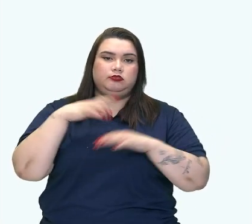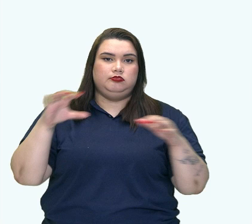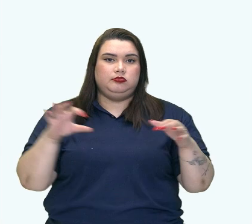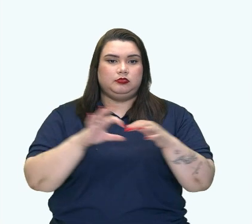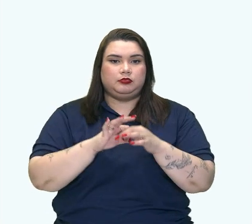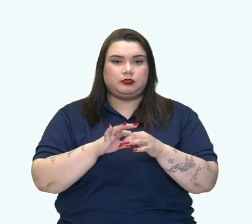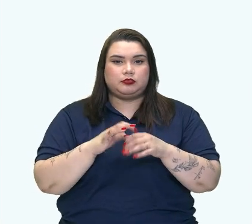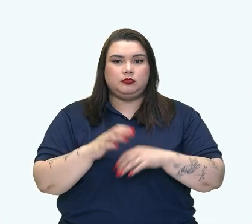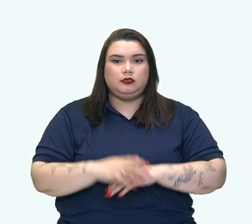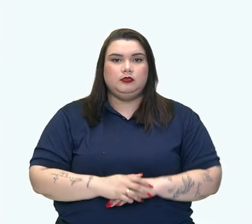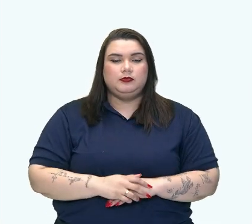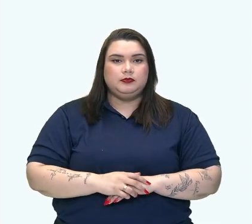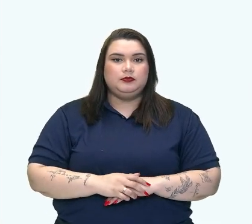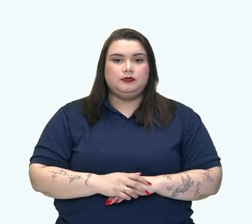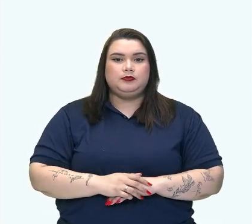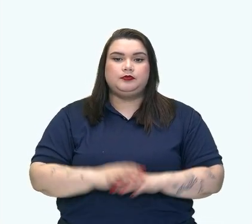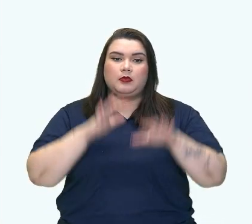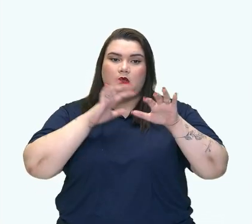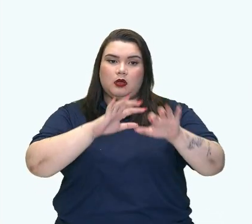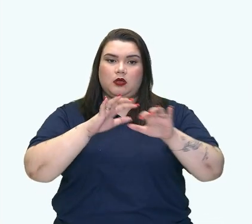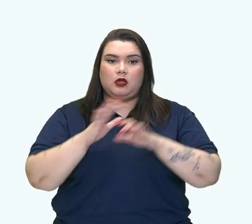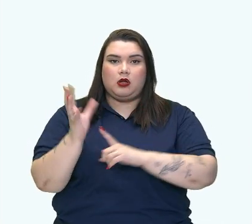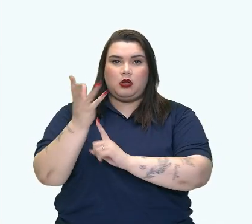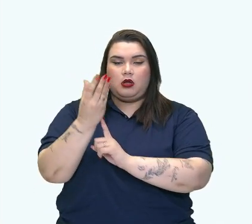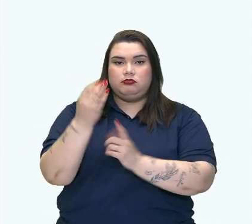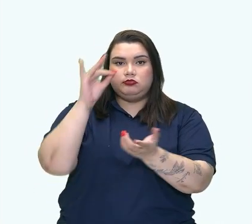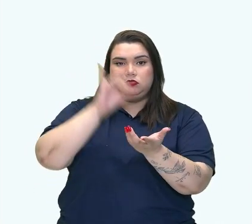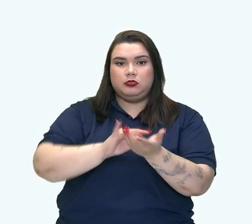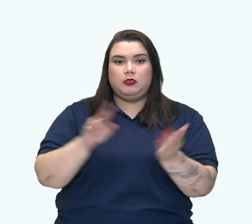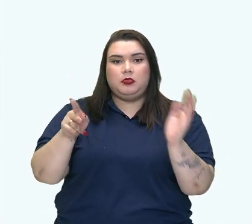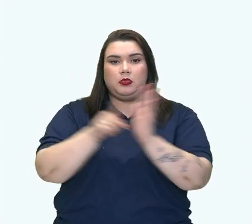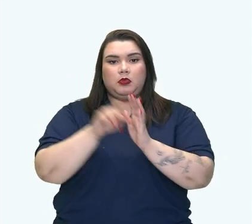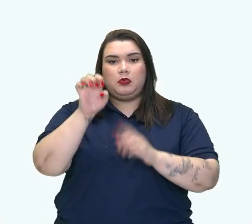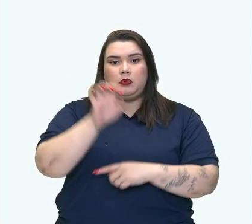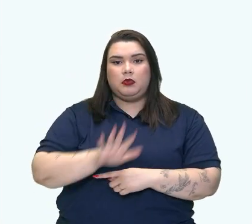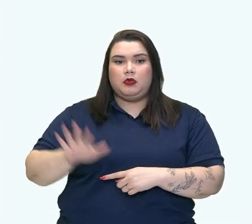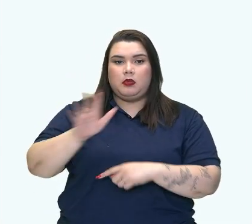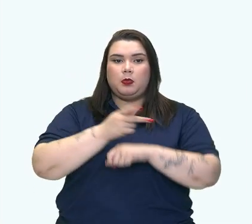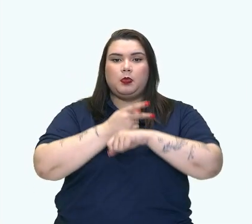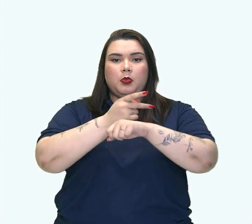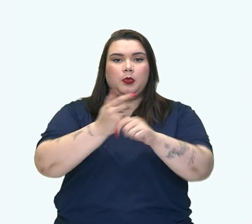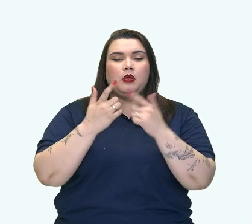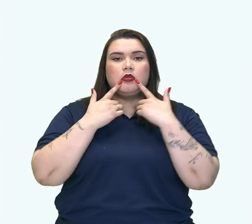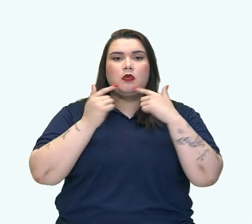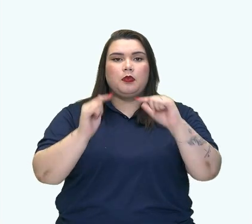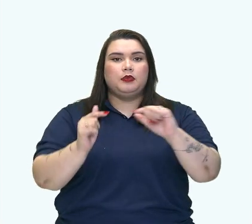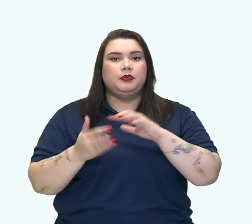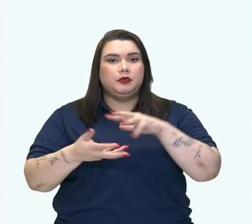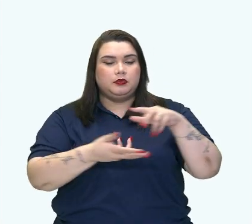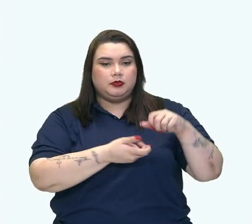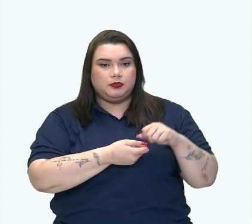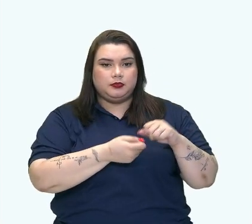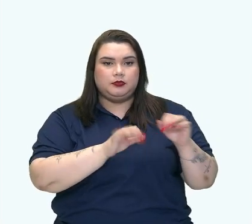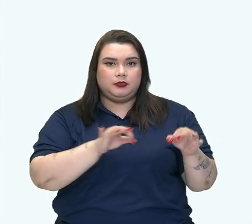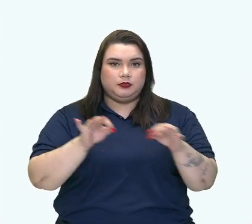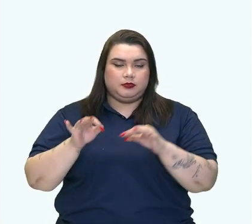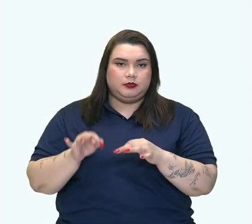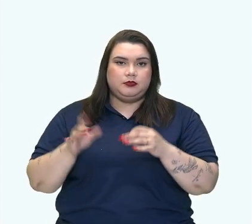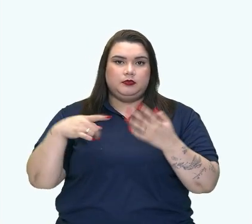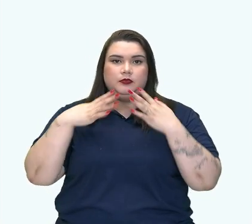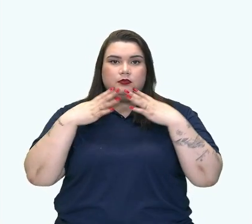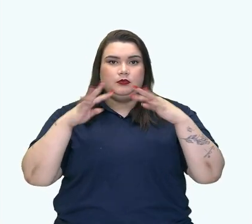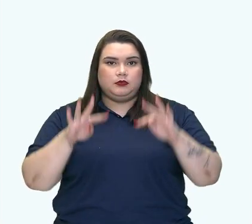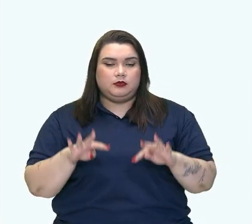que trata do concretismo. Então, influenciado pela arte concreta europeia e pela busca de uma linguagem universal, aquilo que é comum a